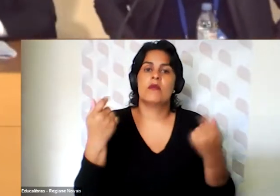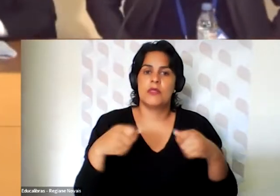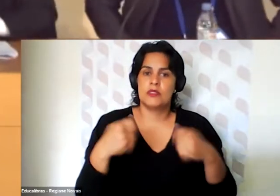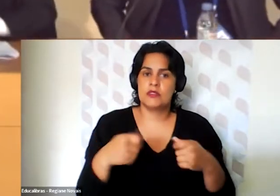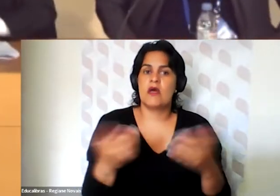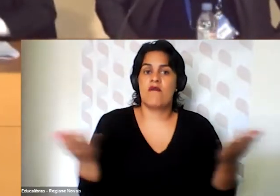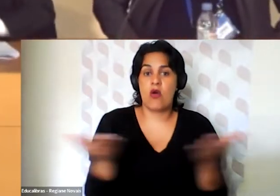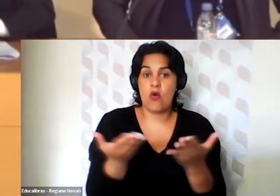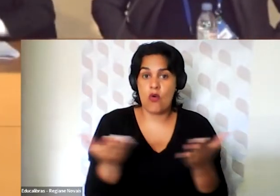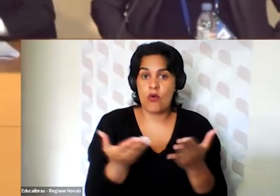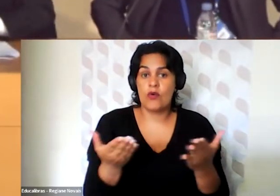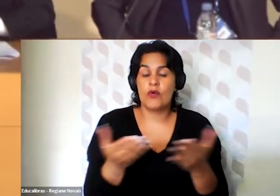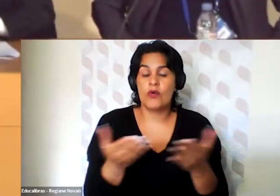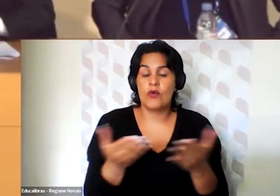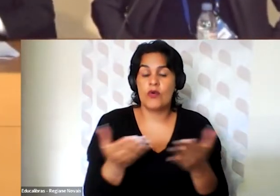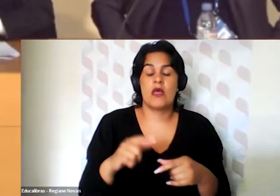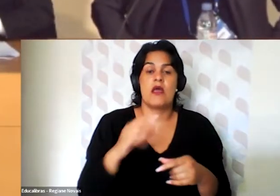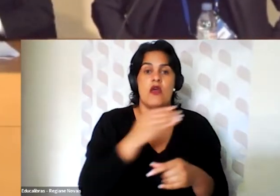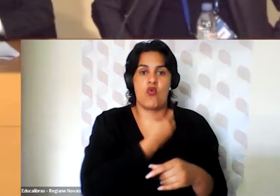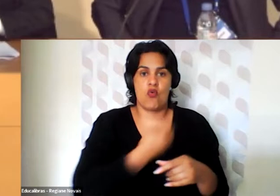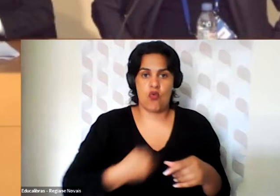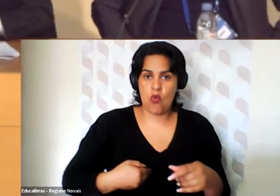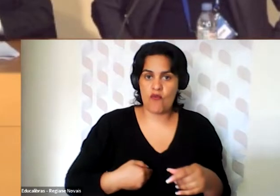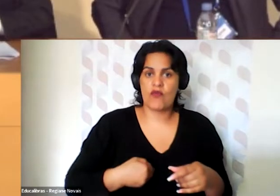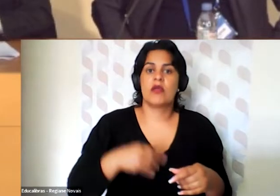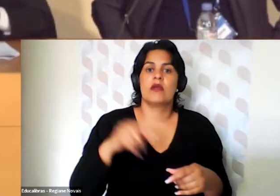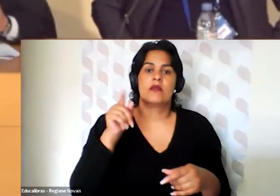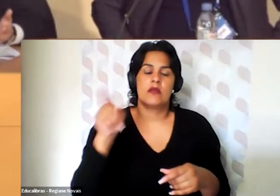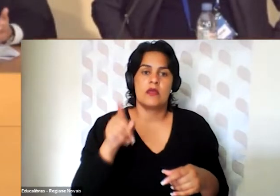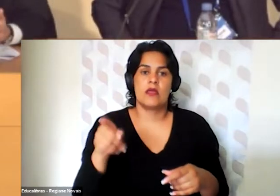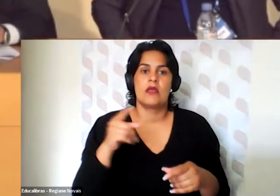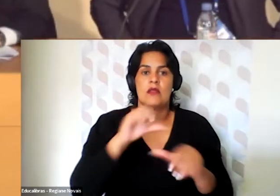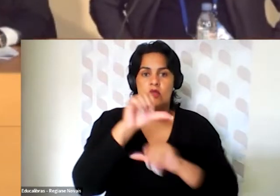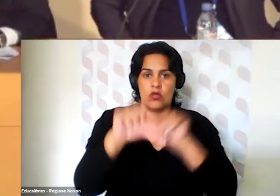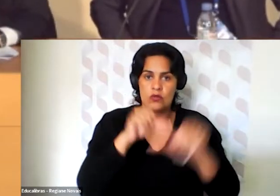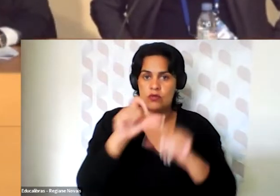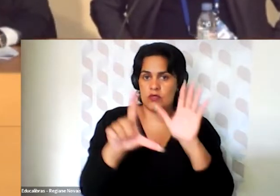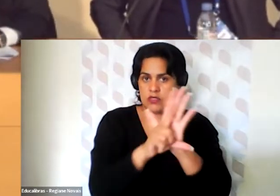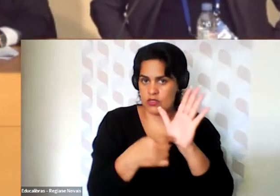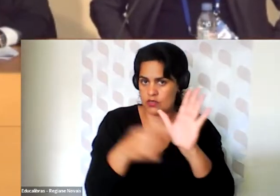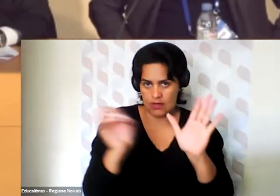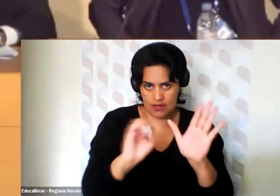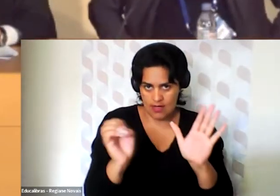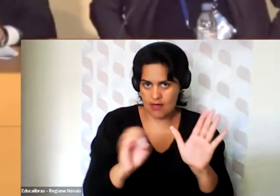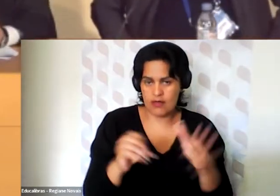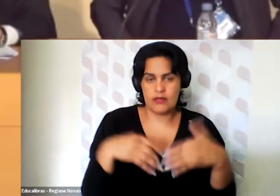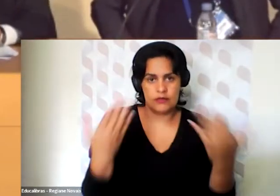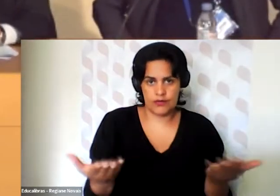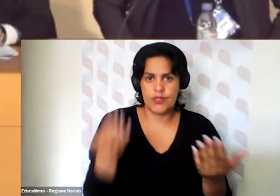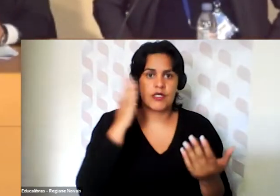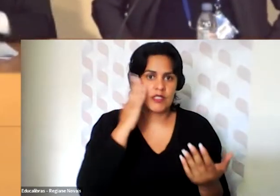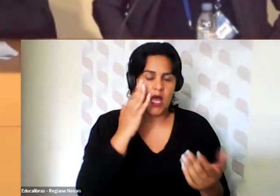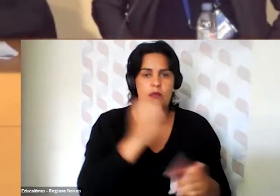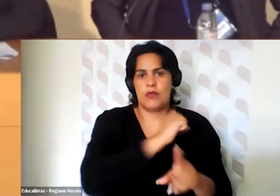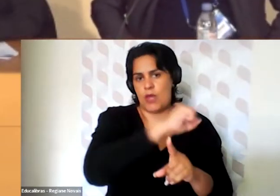caso do processo de acessão no Brasil, vários temas desses vão surgir. É óbvio que os números de